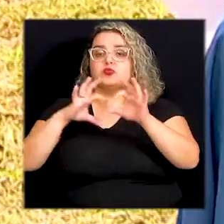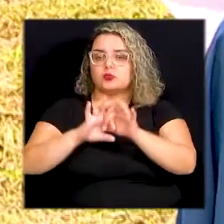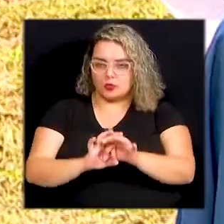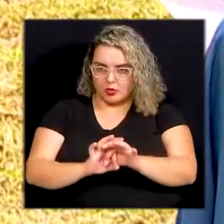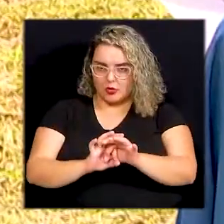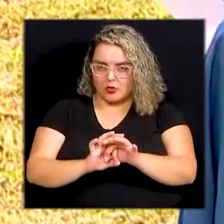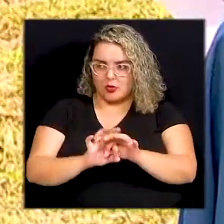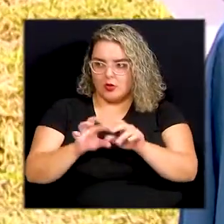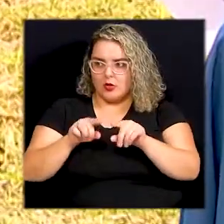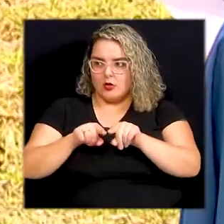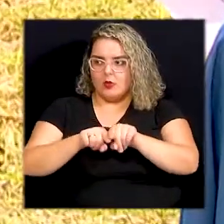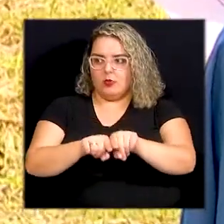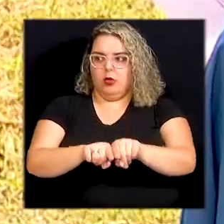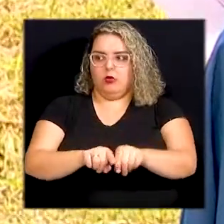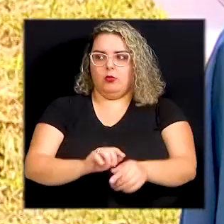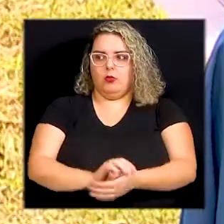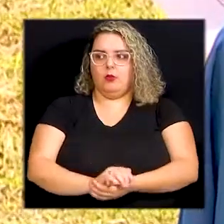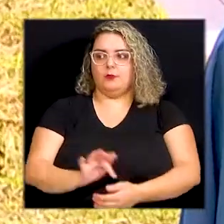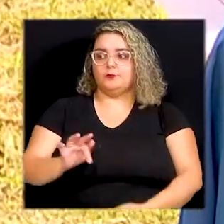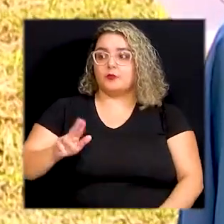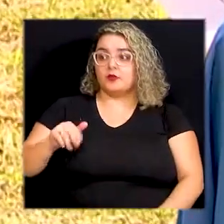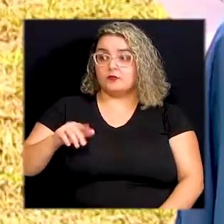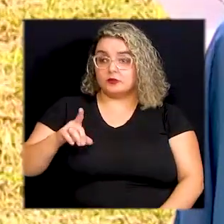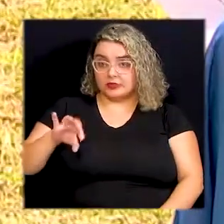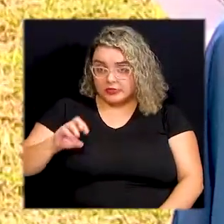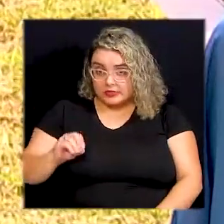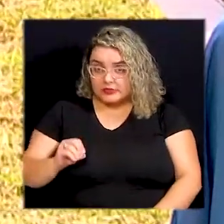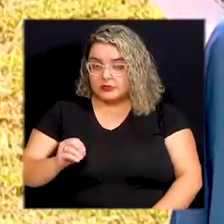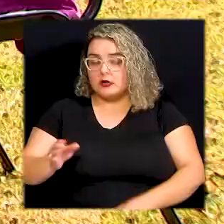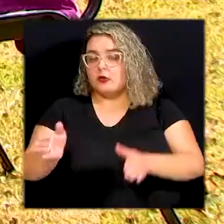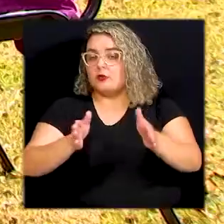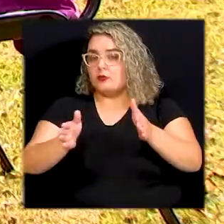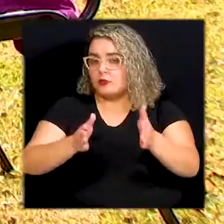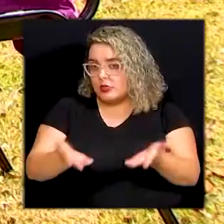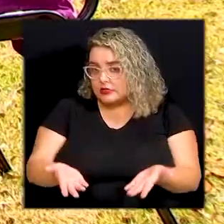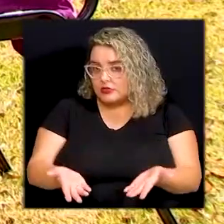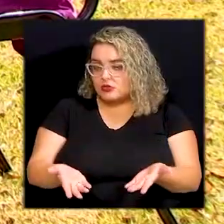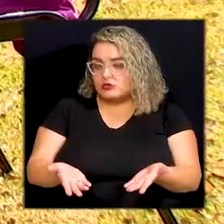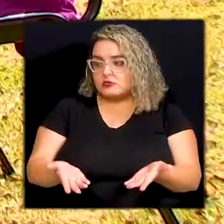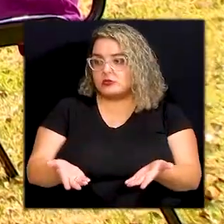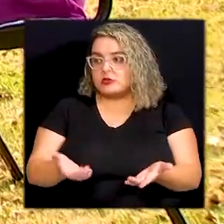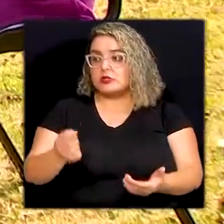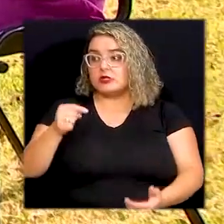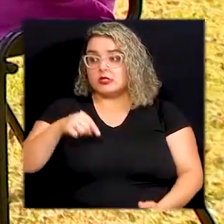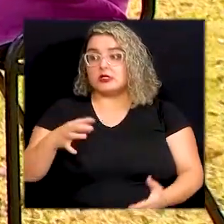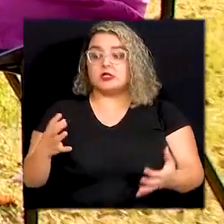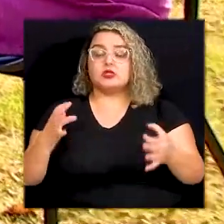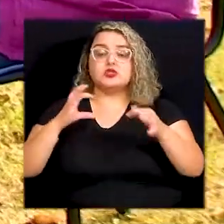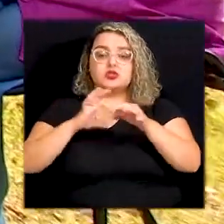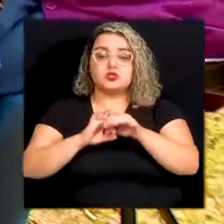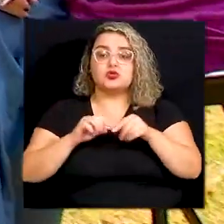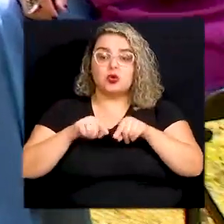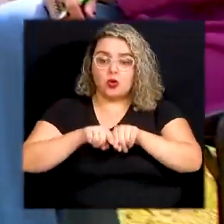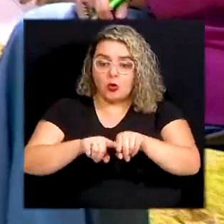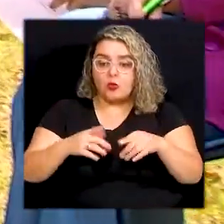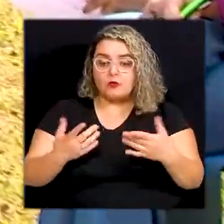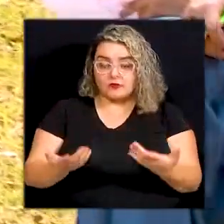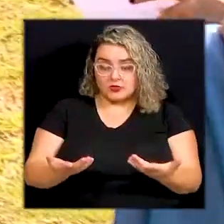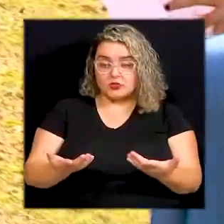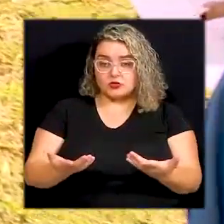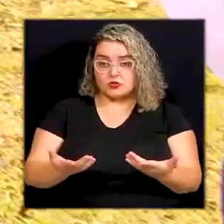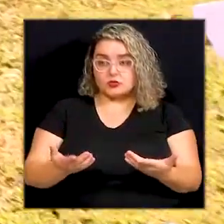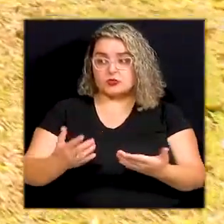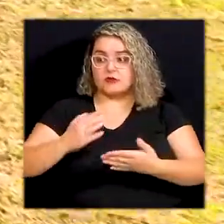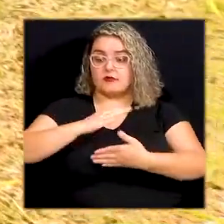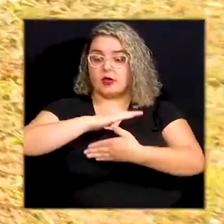convênio com a Fundação Florestal recentemente, e nesse convênio